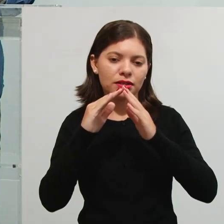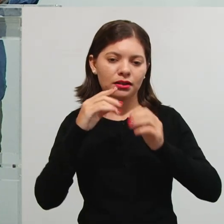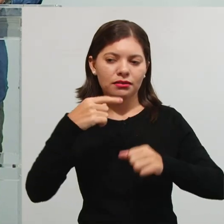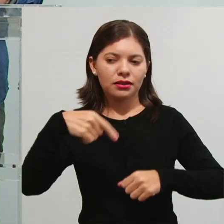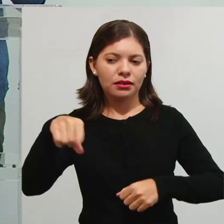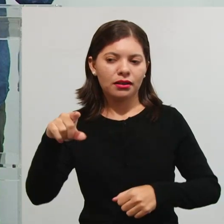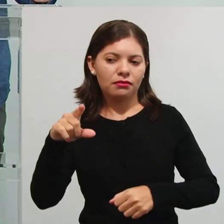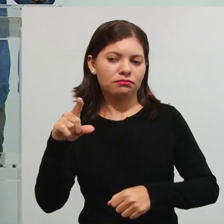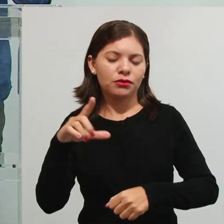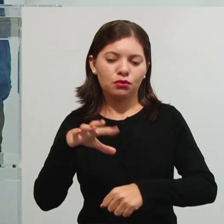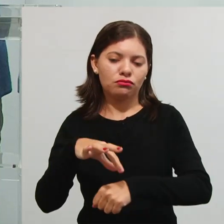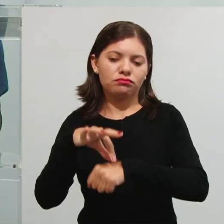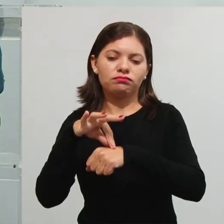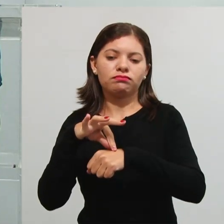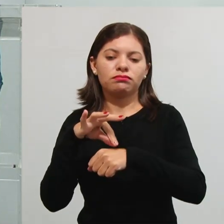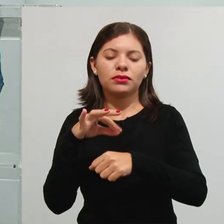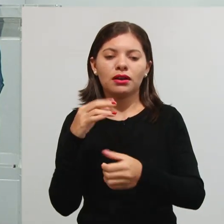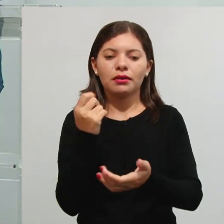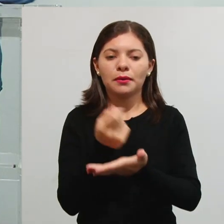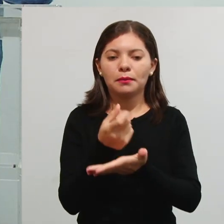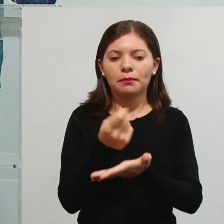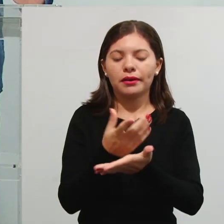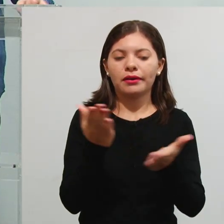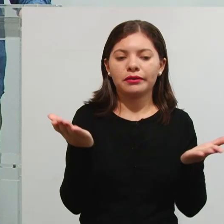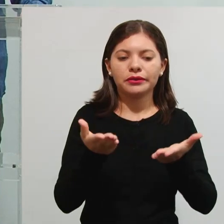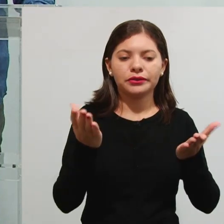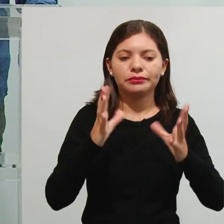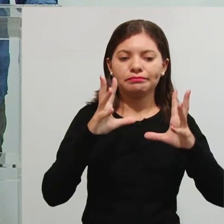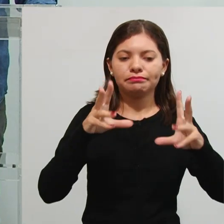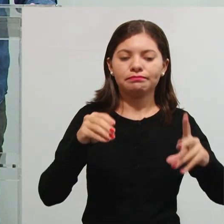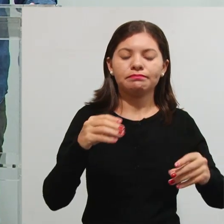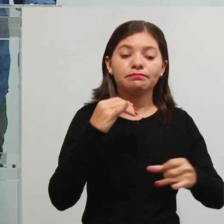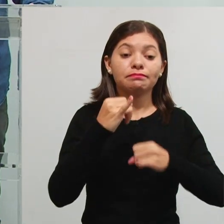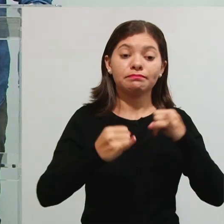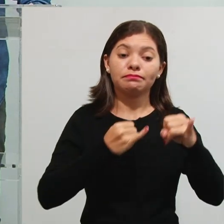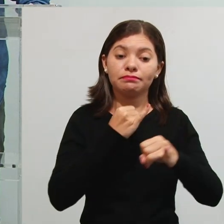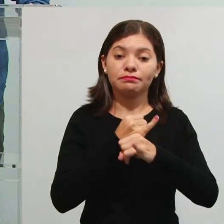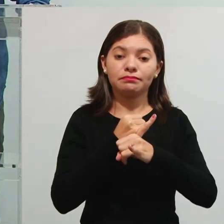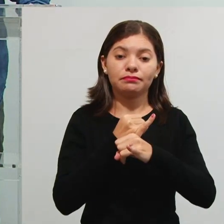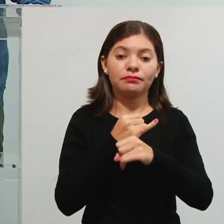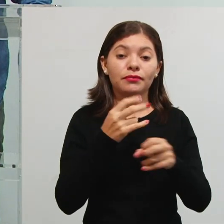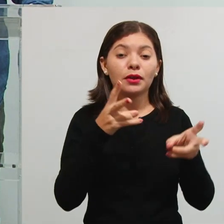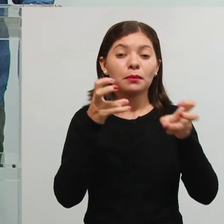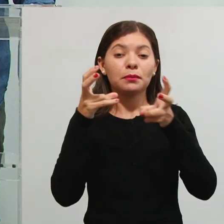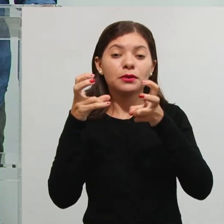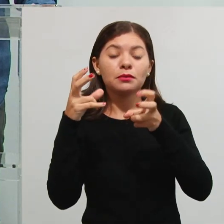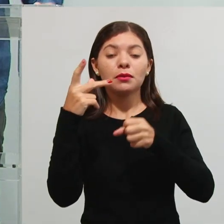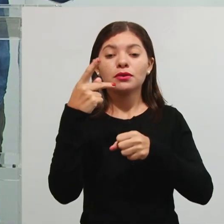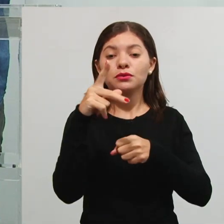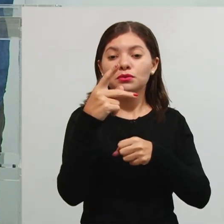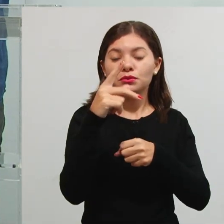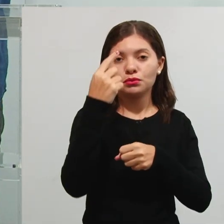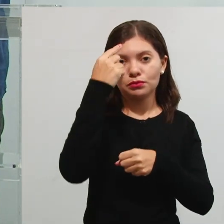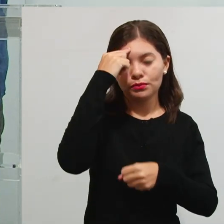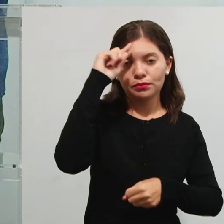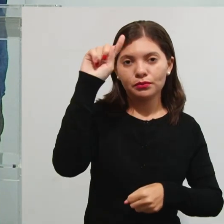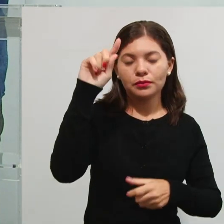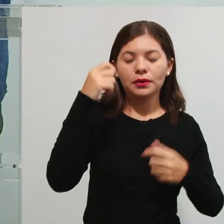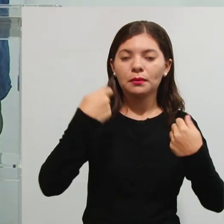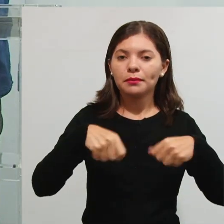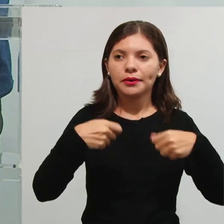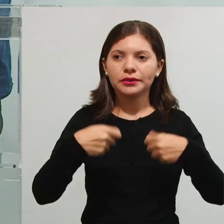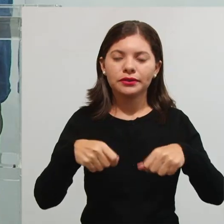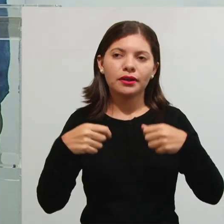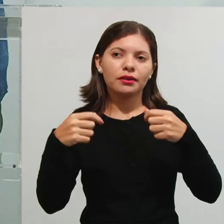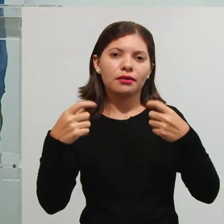físico comprar. Hoje está tudo na internet. Então perceba que a sua ideia de negócio, ela pode ser um local